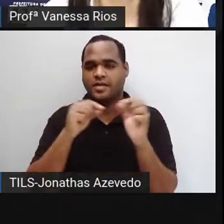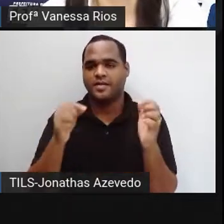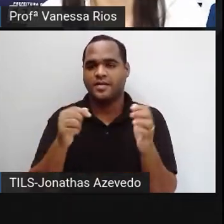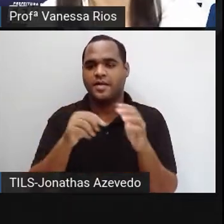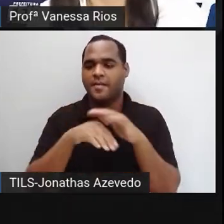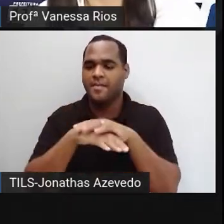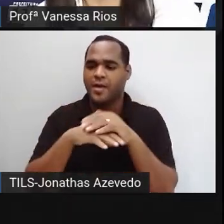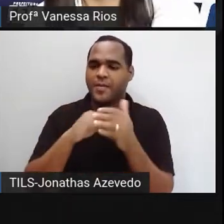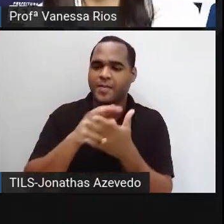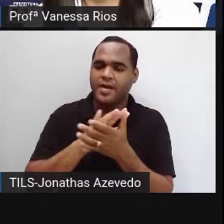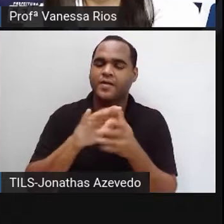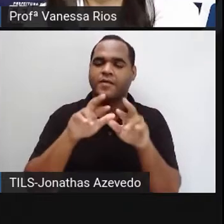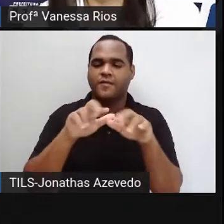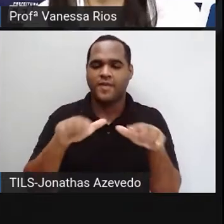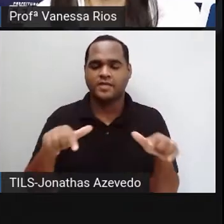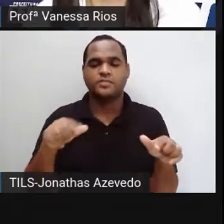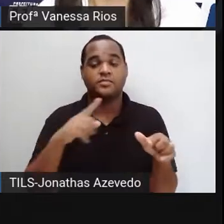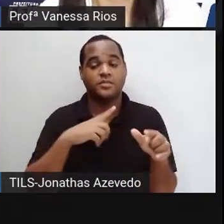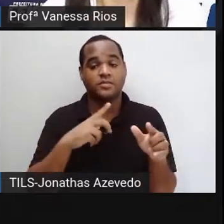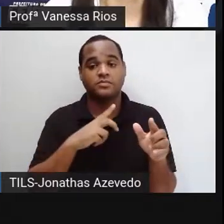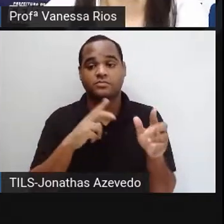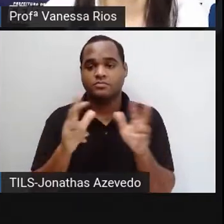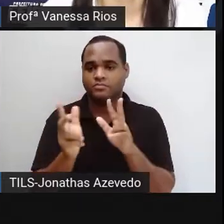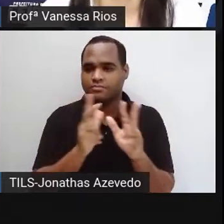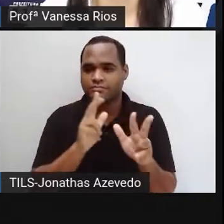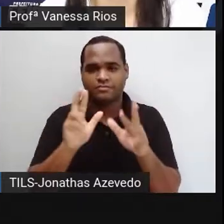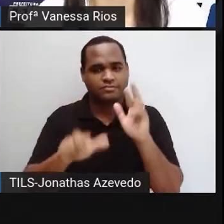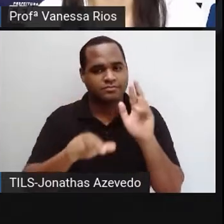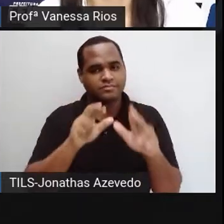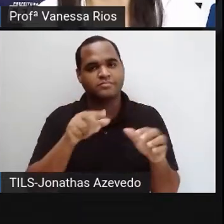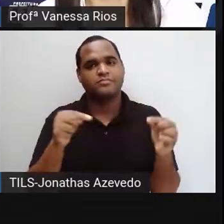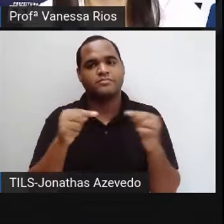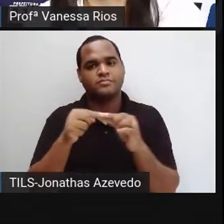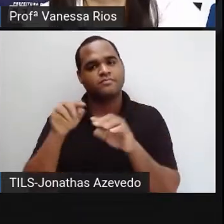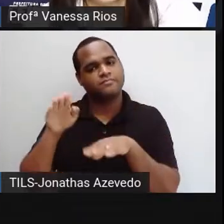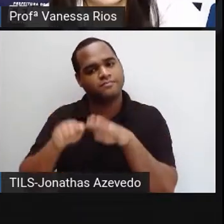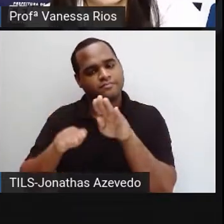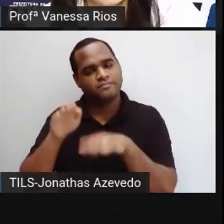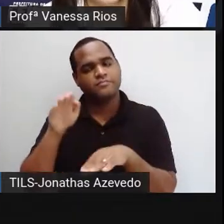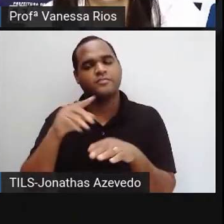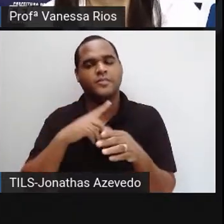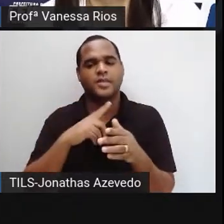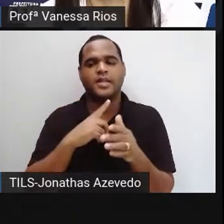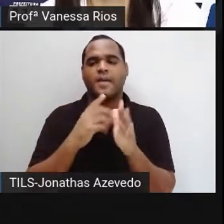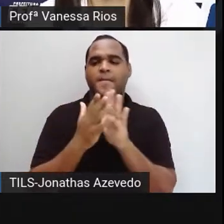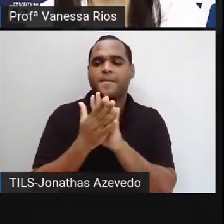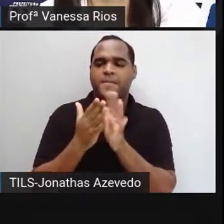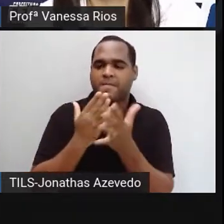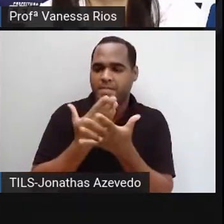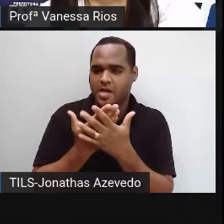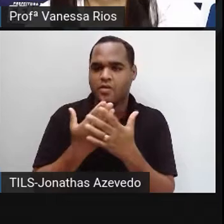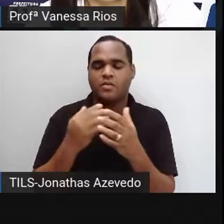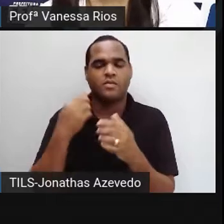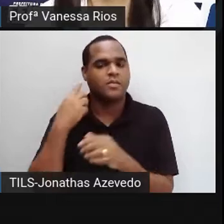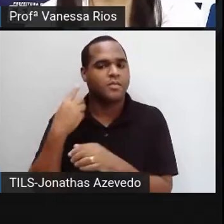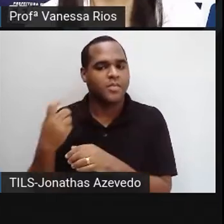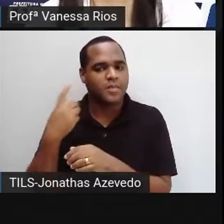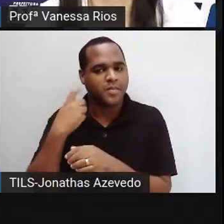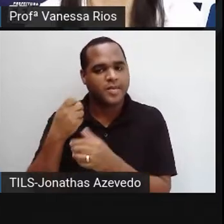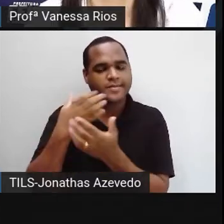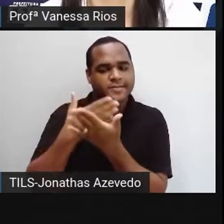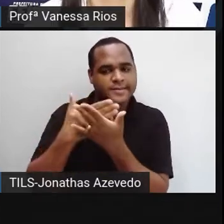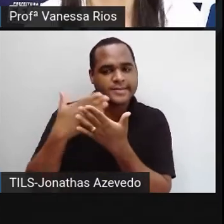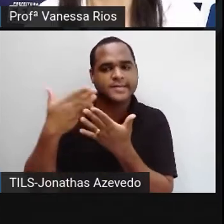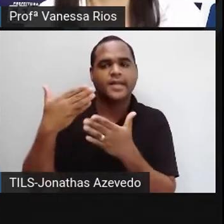com movimentos diferentes, observando que, dependendo do movimento destas mãos, o som produzido através